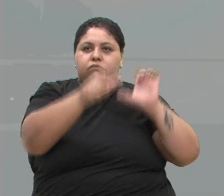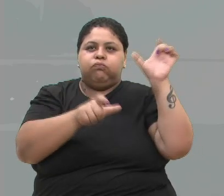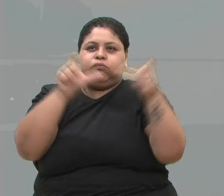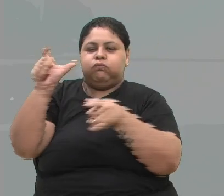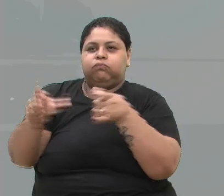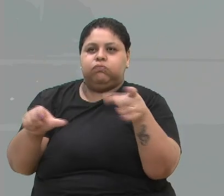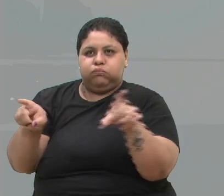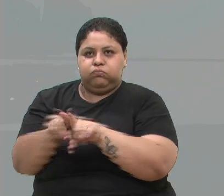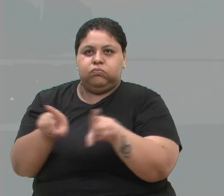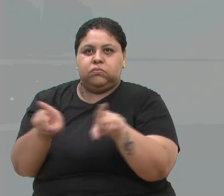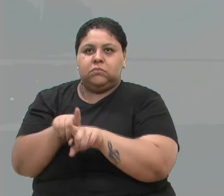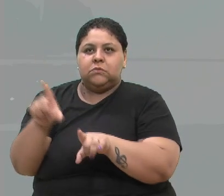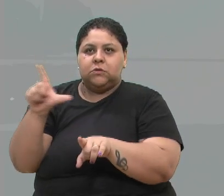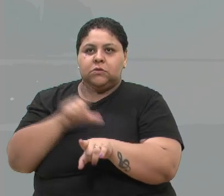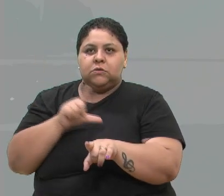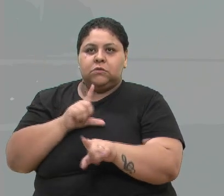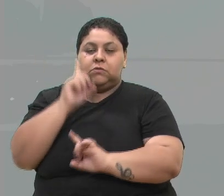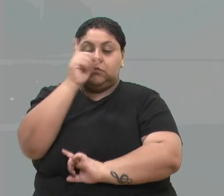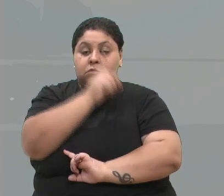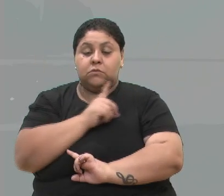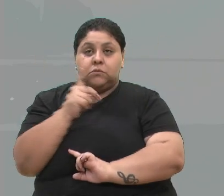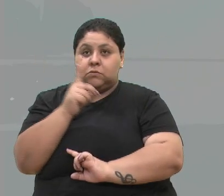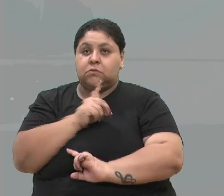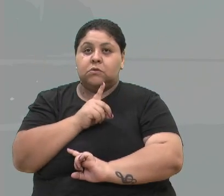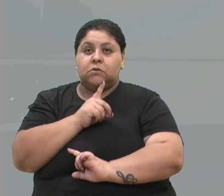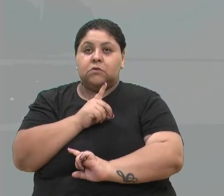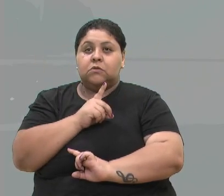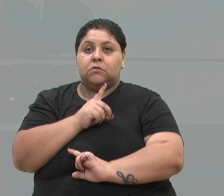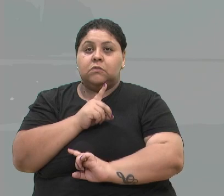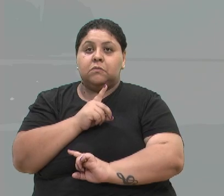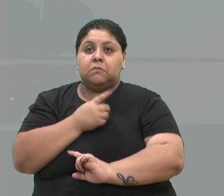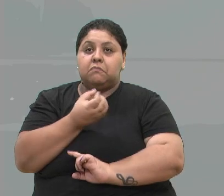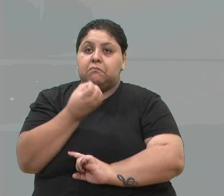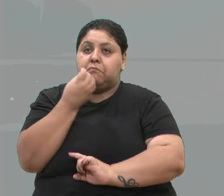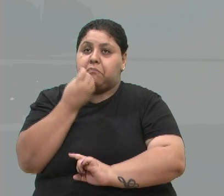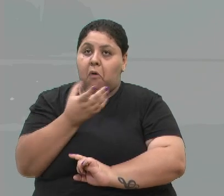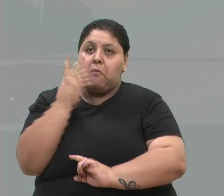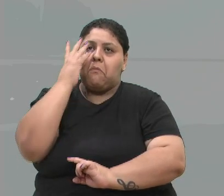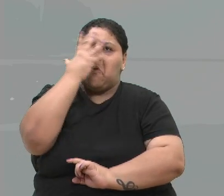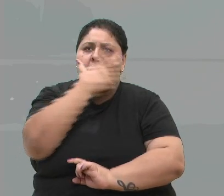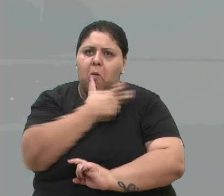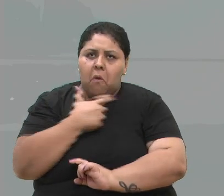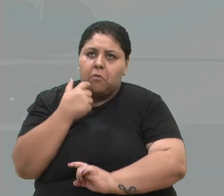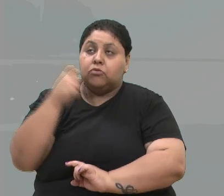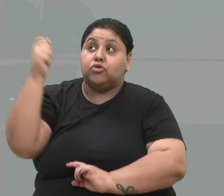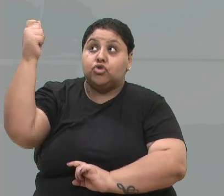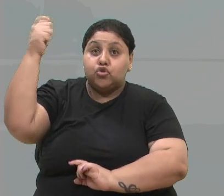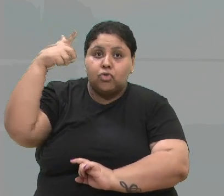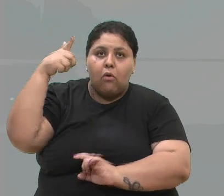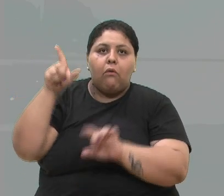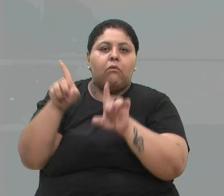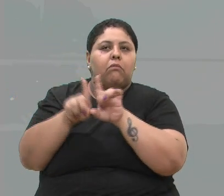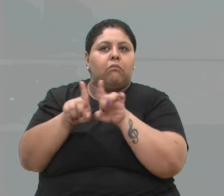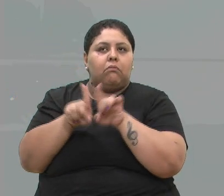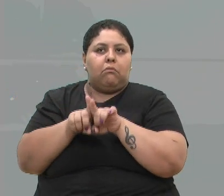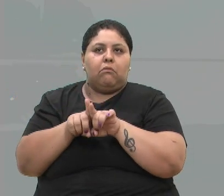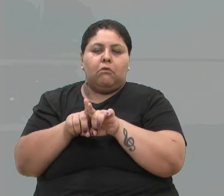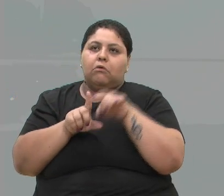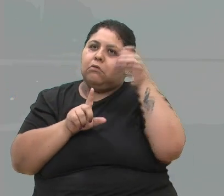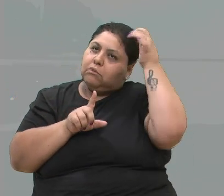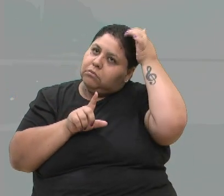que teve nesse domingo. Era um domingo muito bom, um domingo bonito, um domingo de sol, um domingo